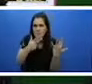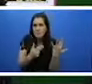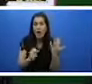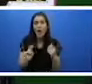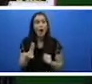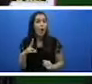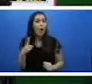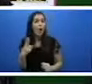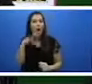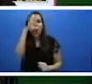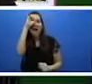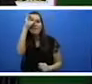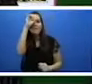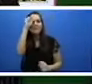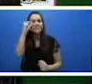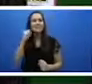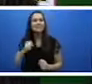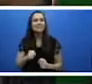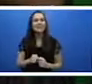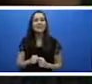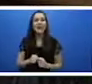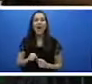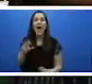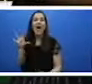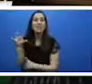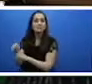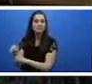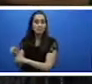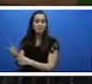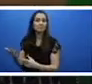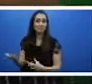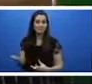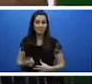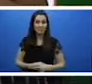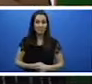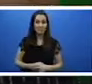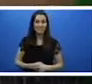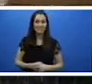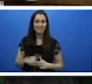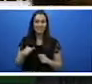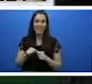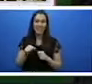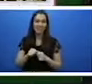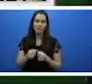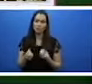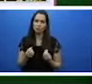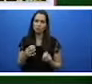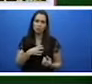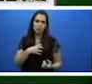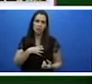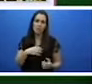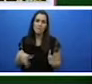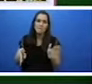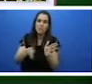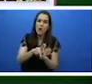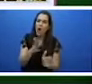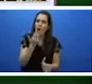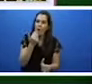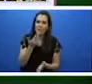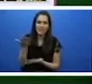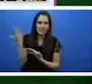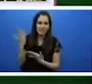aprendendo, olha, a capturar as suas presas, que fazem parte de seu cardápio. Então, aqui o